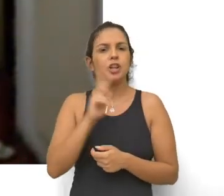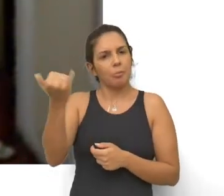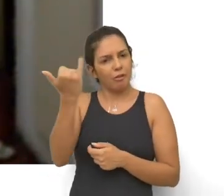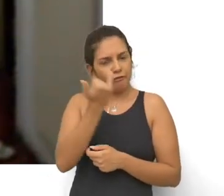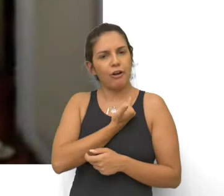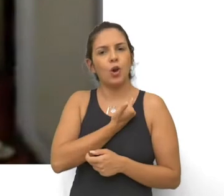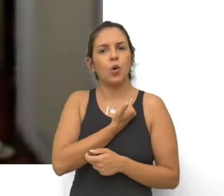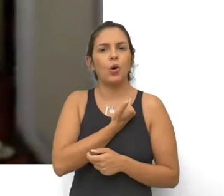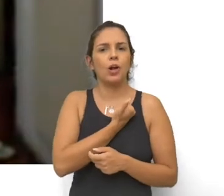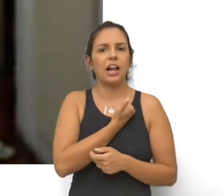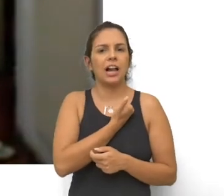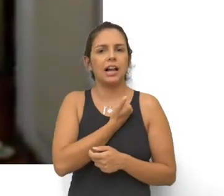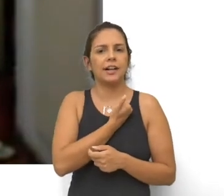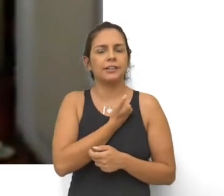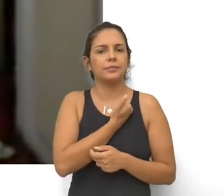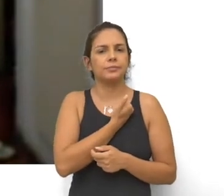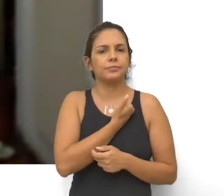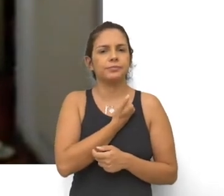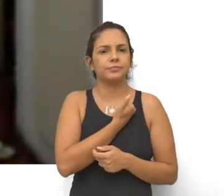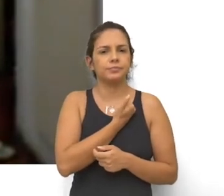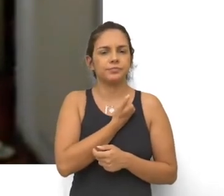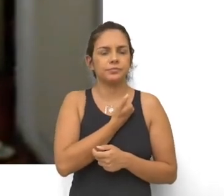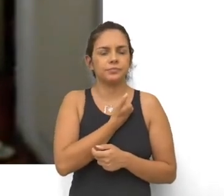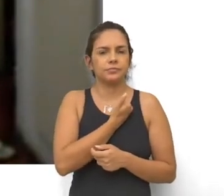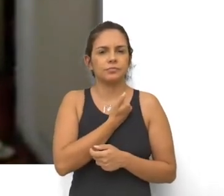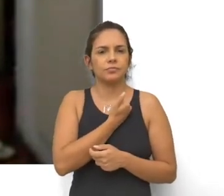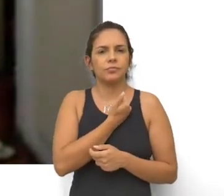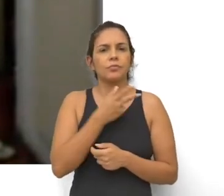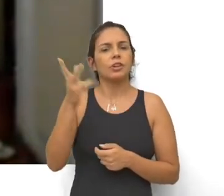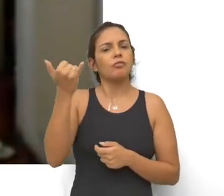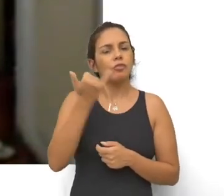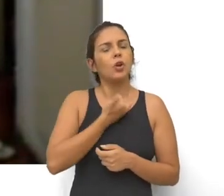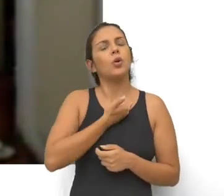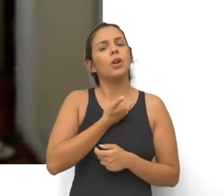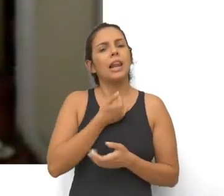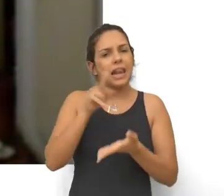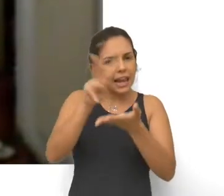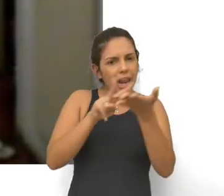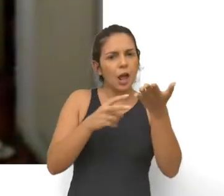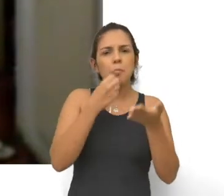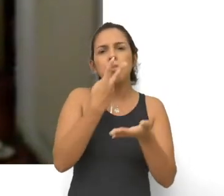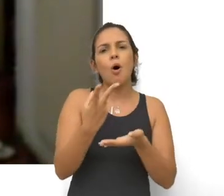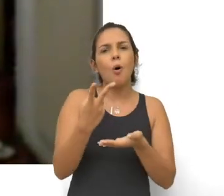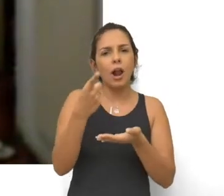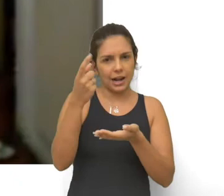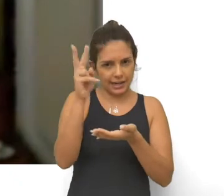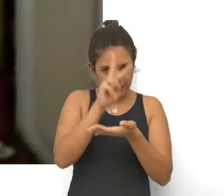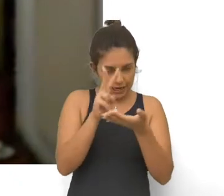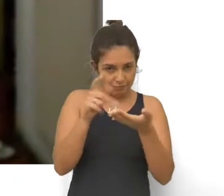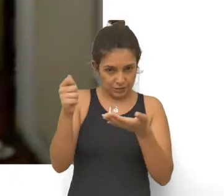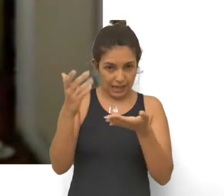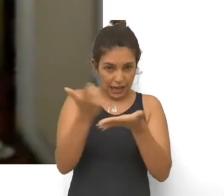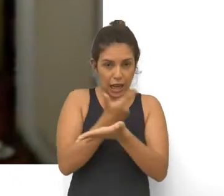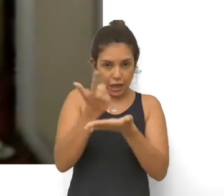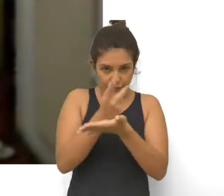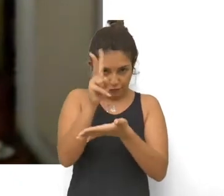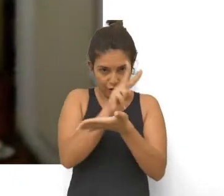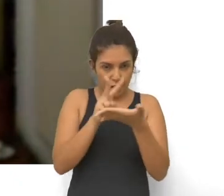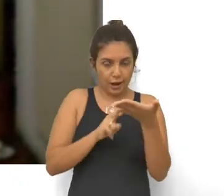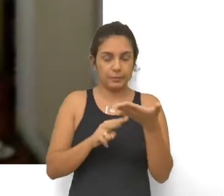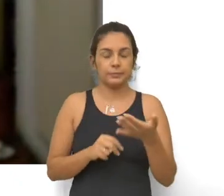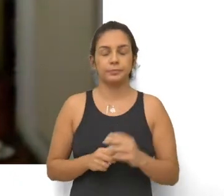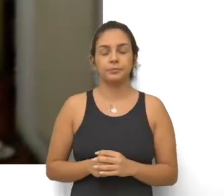lido, mas há muito tempo, e não estava pensando. Eu falei, o que você acha de um bom livro brasileiro que pode...